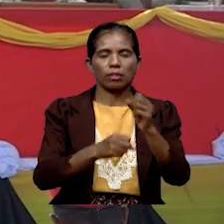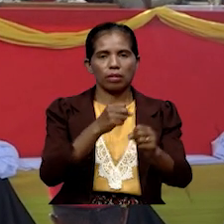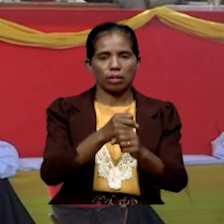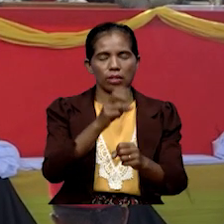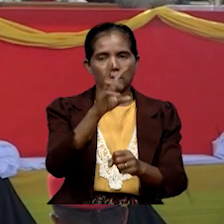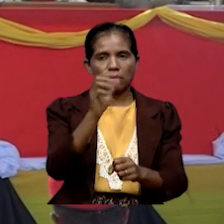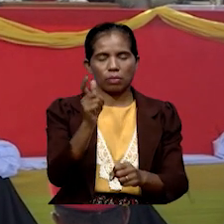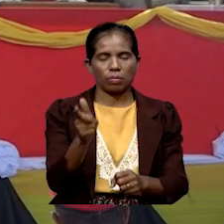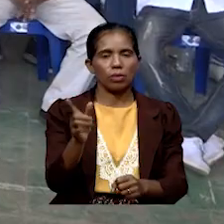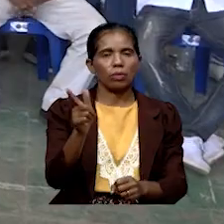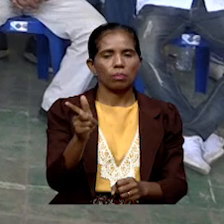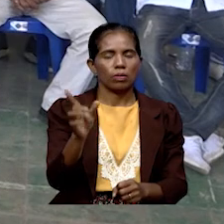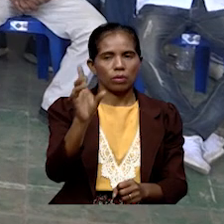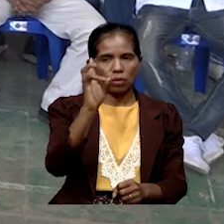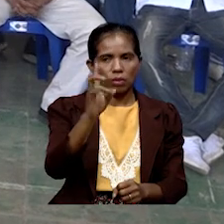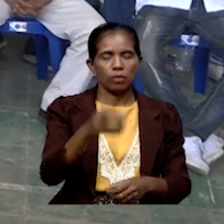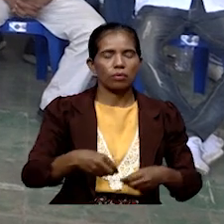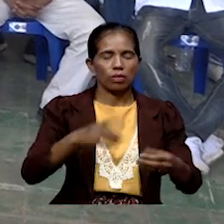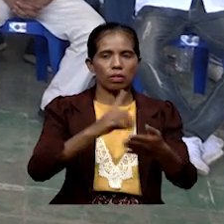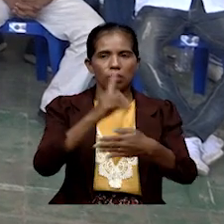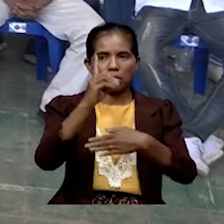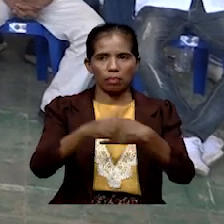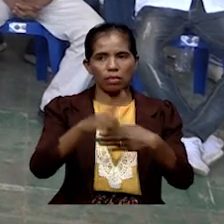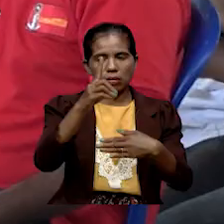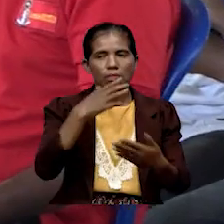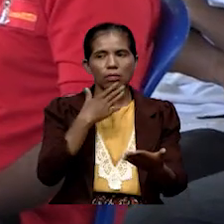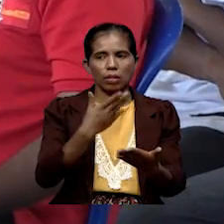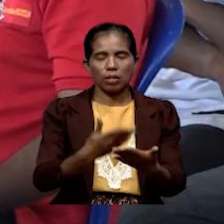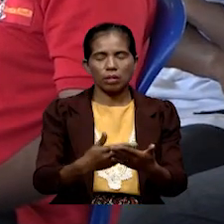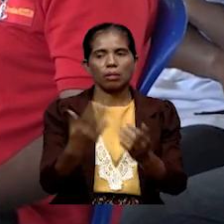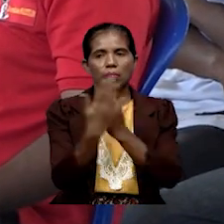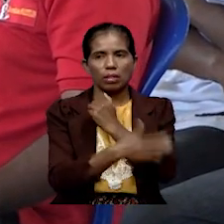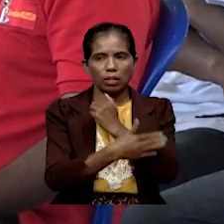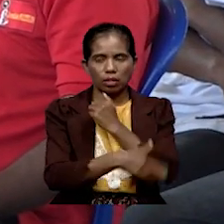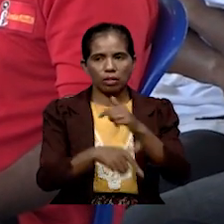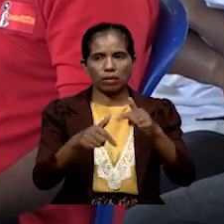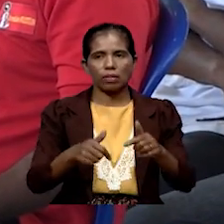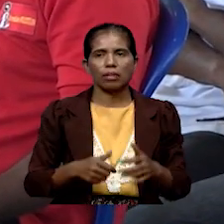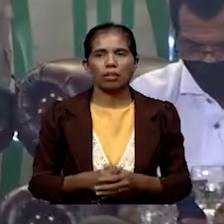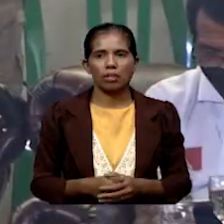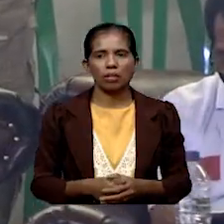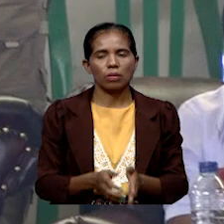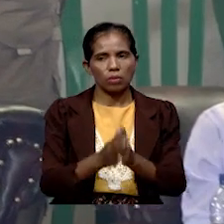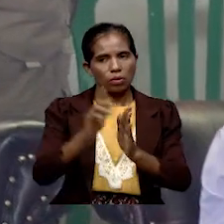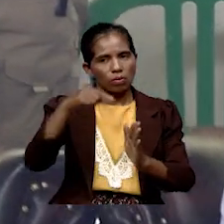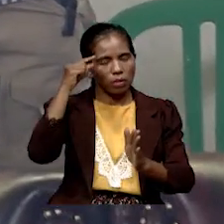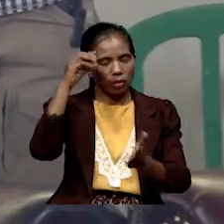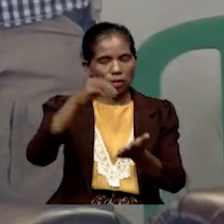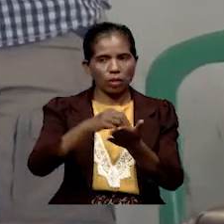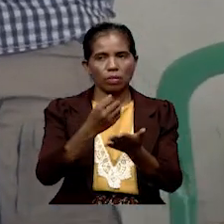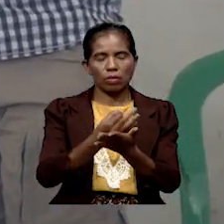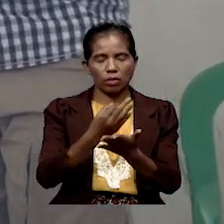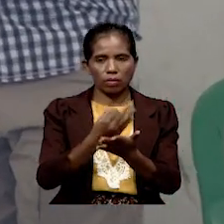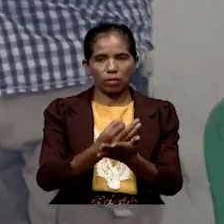Runur Singhito, se garante desenvolvimento ida nebe dia clio ba país nem. Lídio propõe no exige governo adotar orçamento para